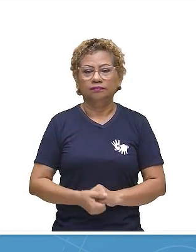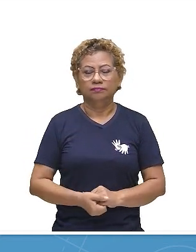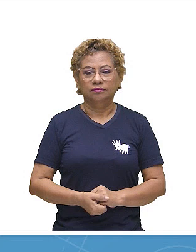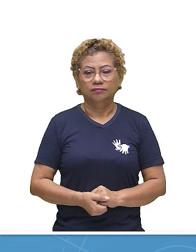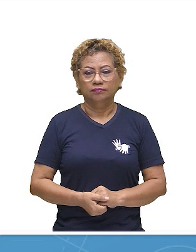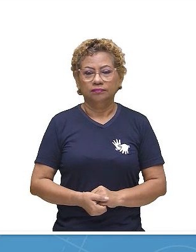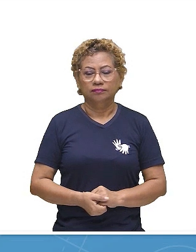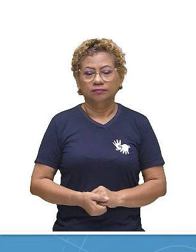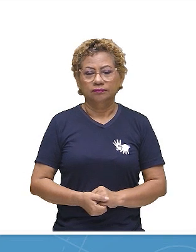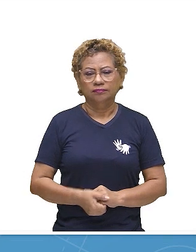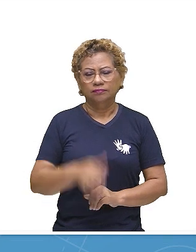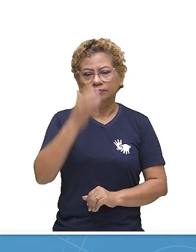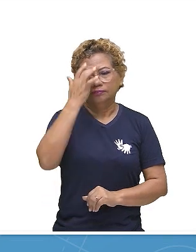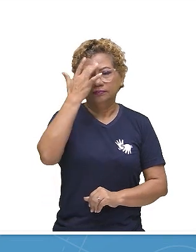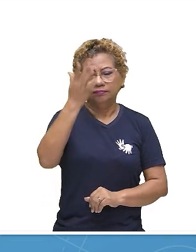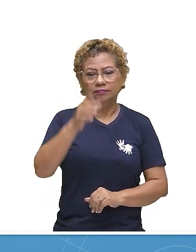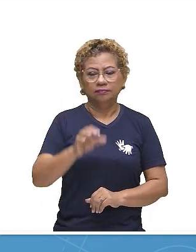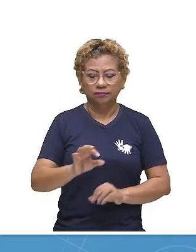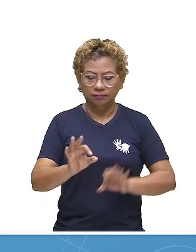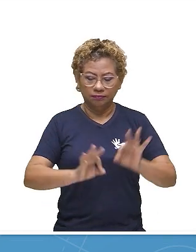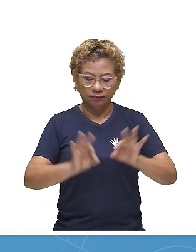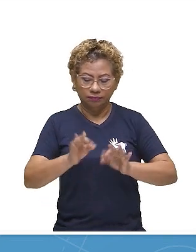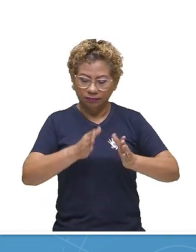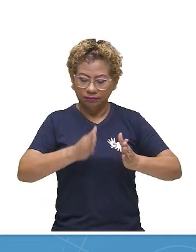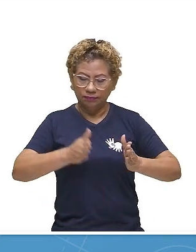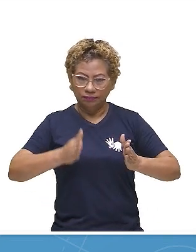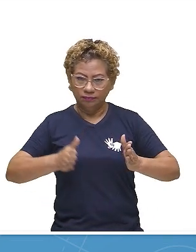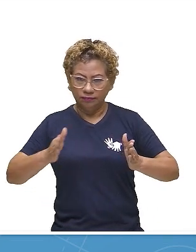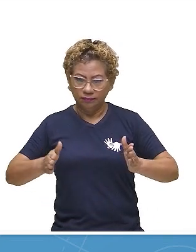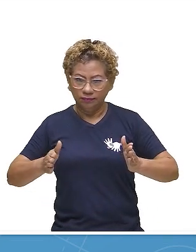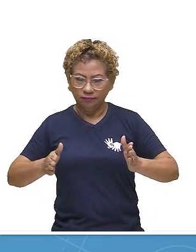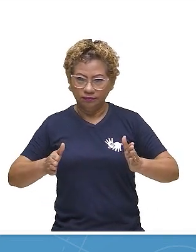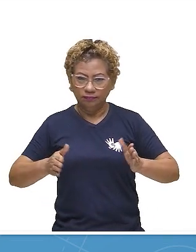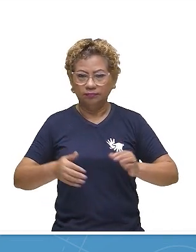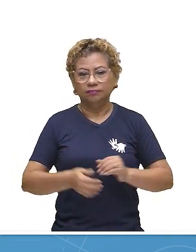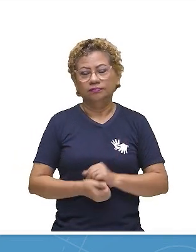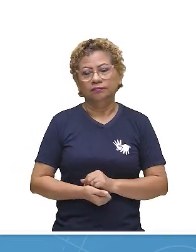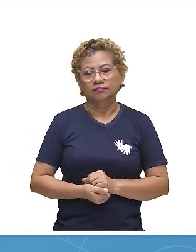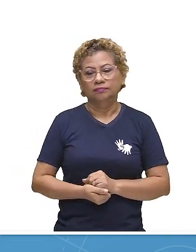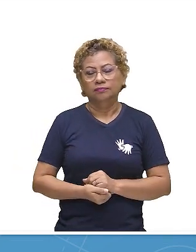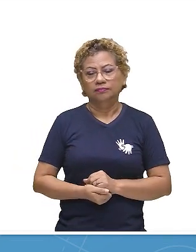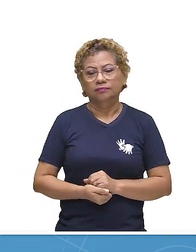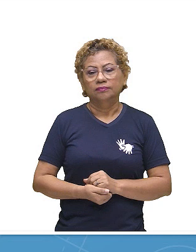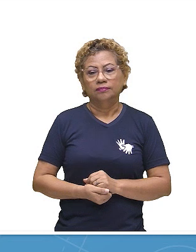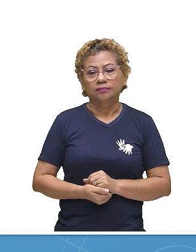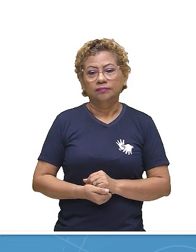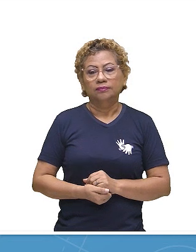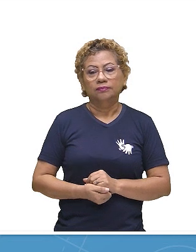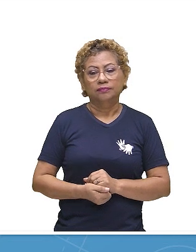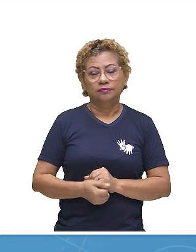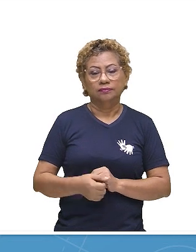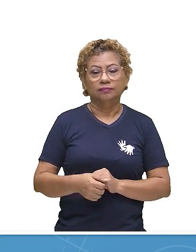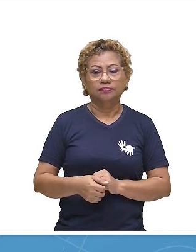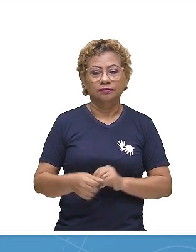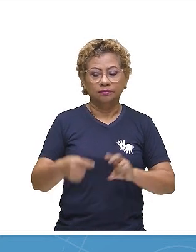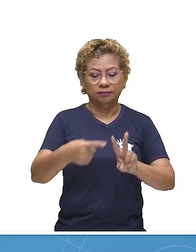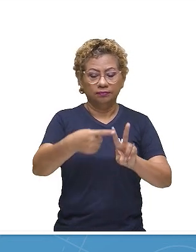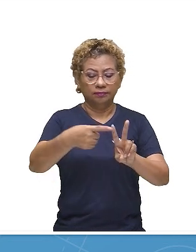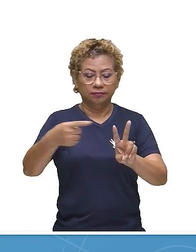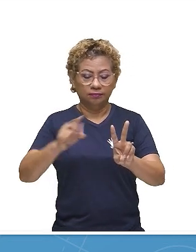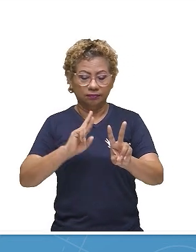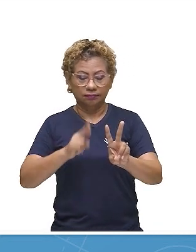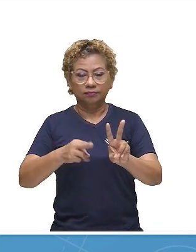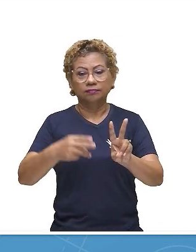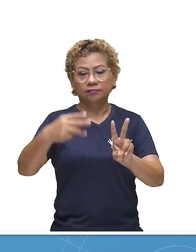Aí fica fácil. Raiz quadrada de 9 é 3. Raiz quadrada de 100 é 10. Aí eu